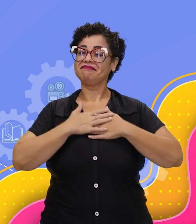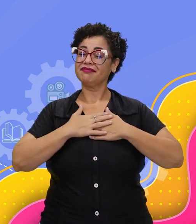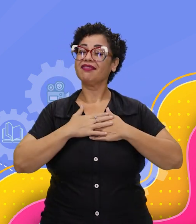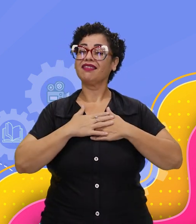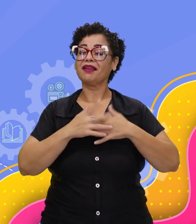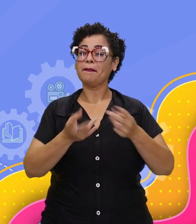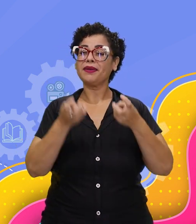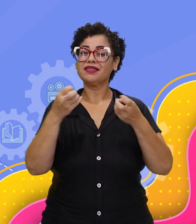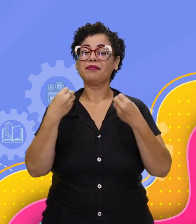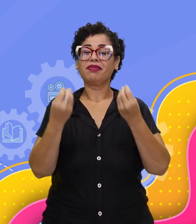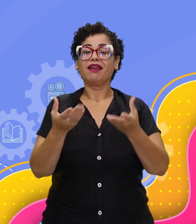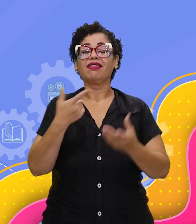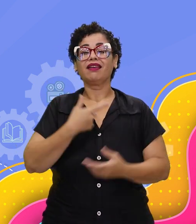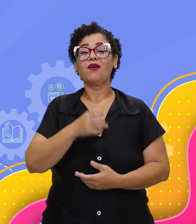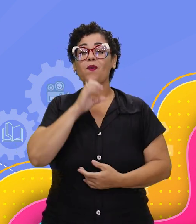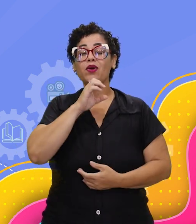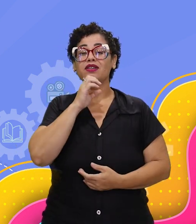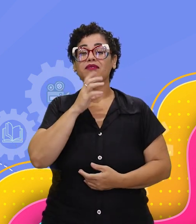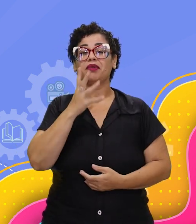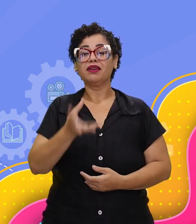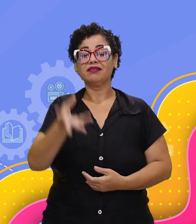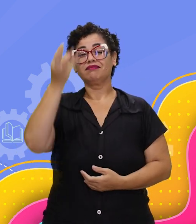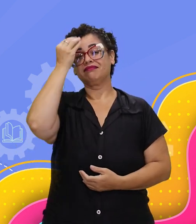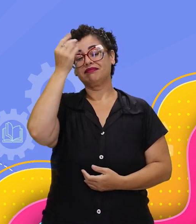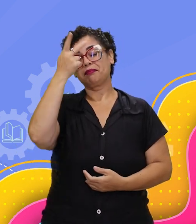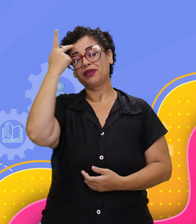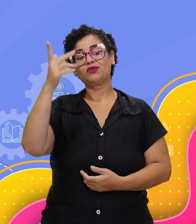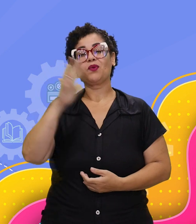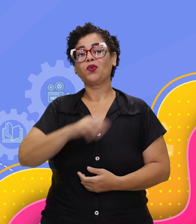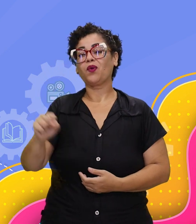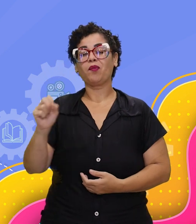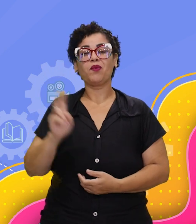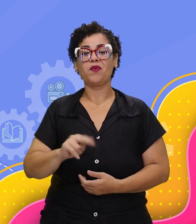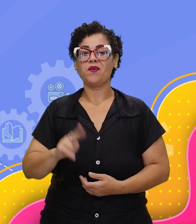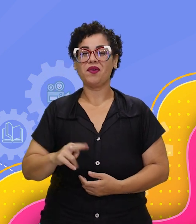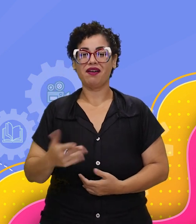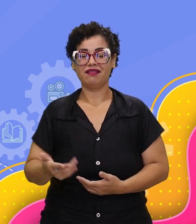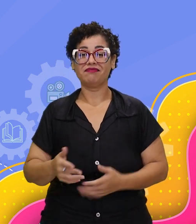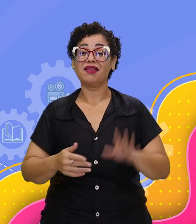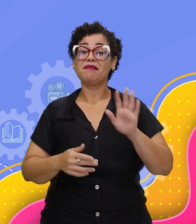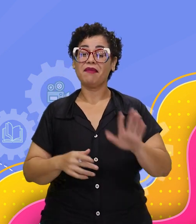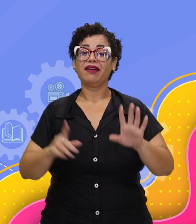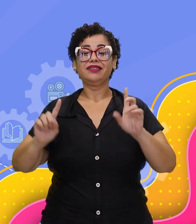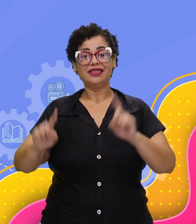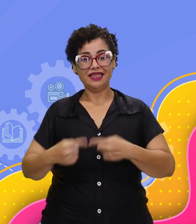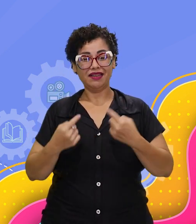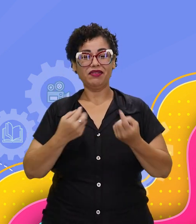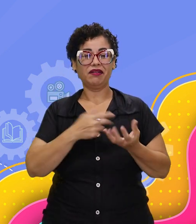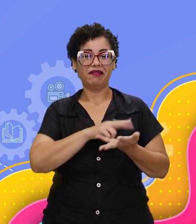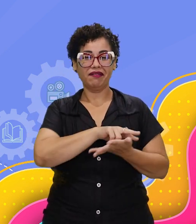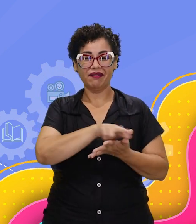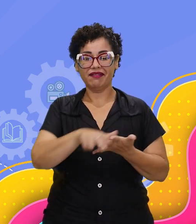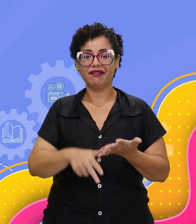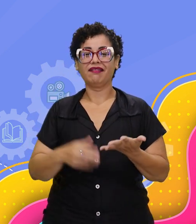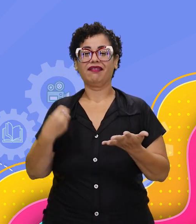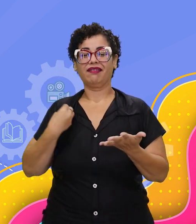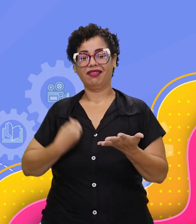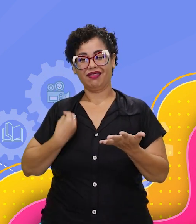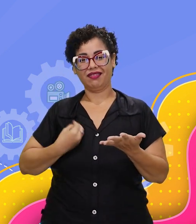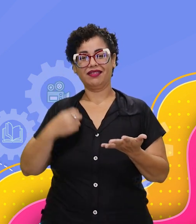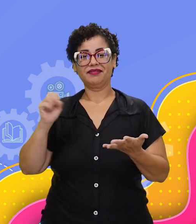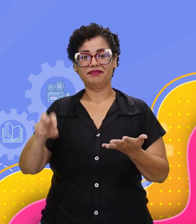obter conhecimento. Isso é impagável e isso ninguém toma e ninguém leva. Mas apesar dos desafios